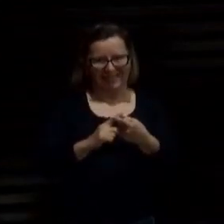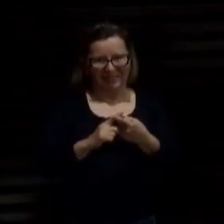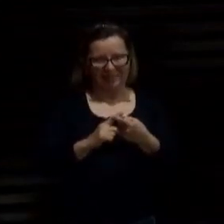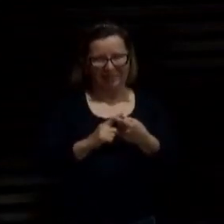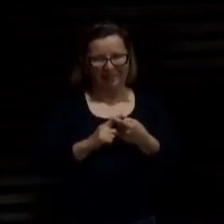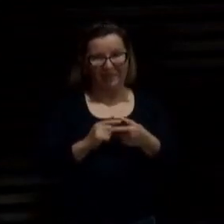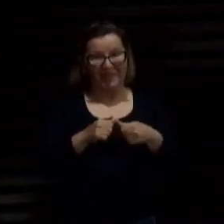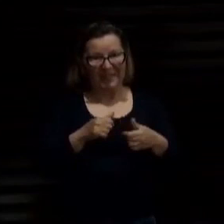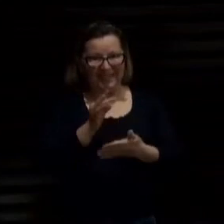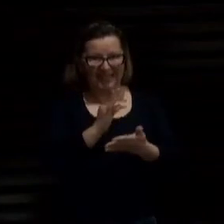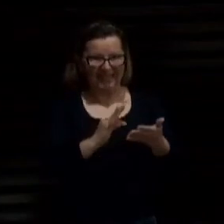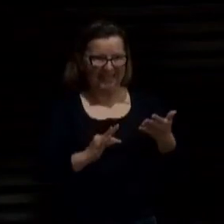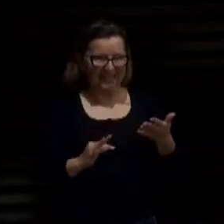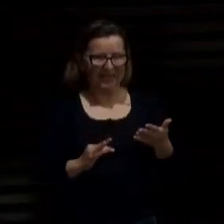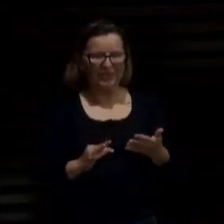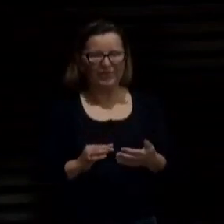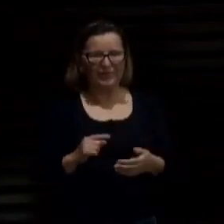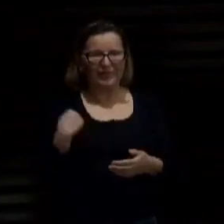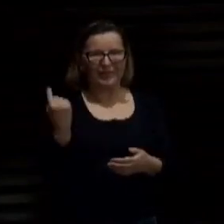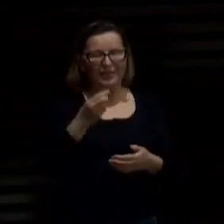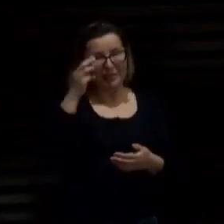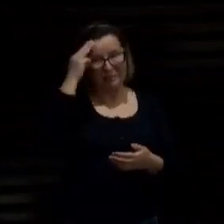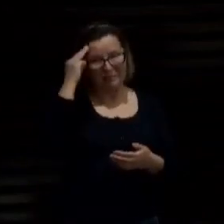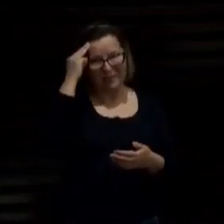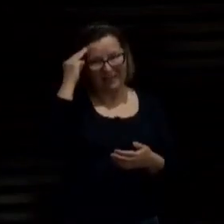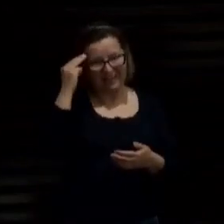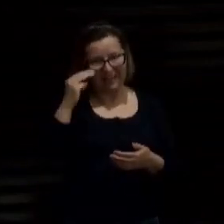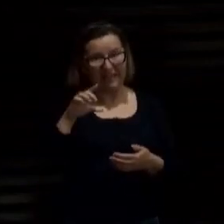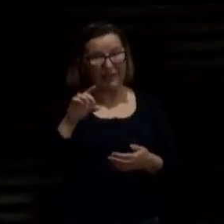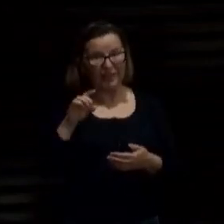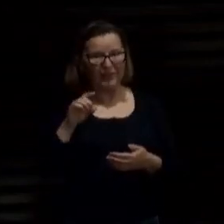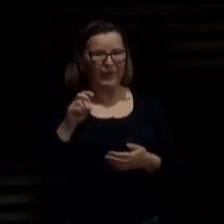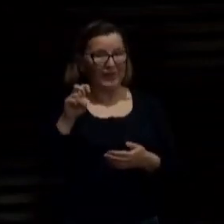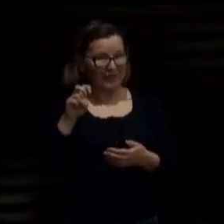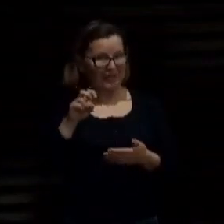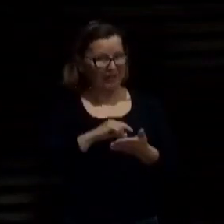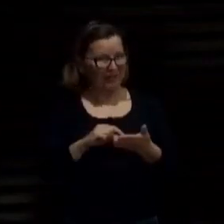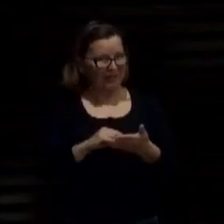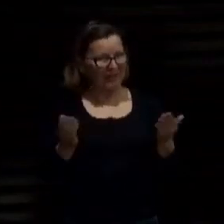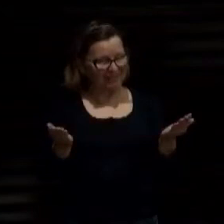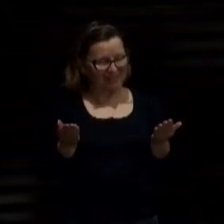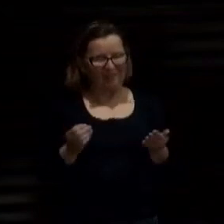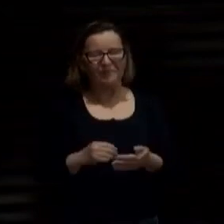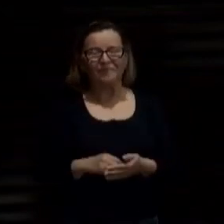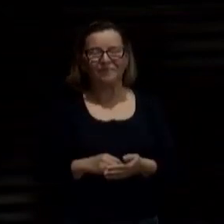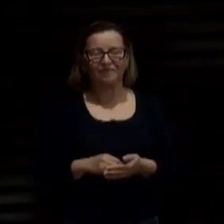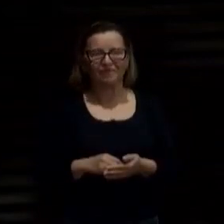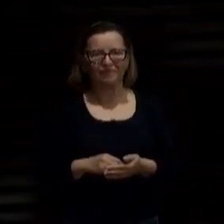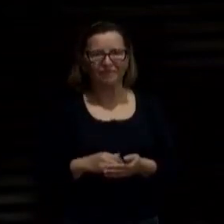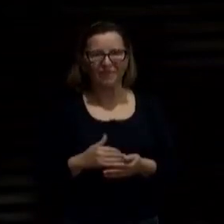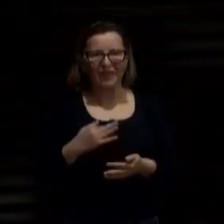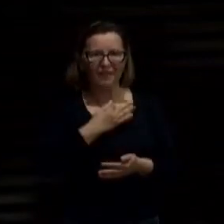E nesse texto que nós vamos meditar nessa manhã, apenas 5 versículos, 6 versículos, Filipenses 4, de